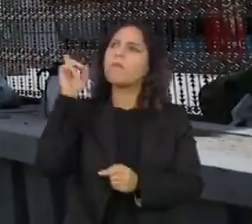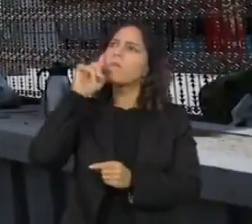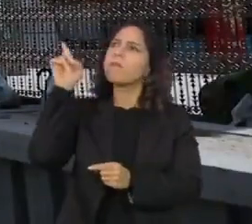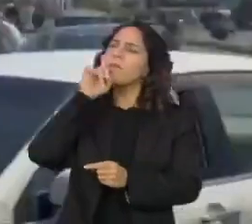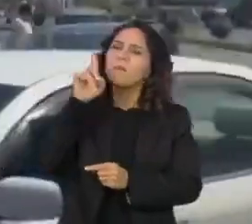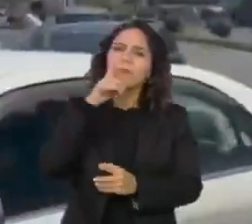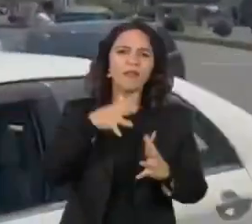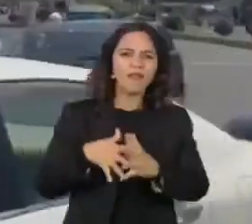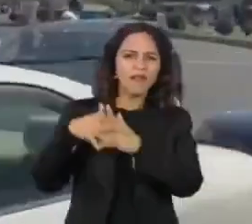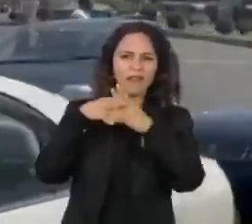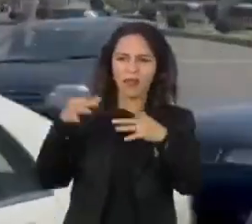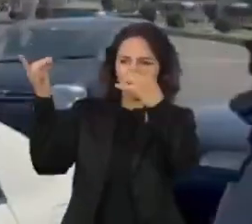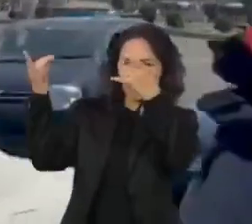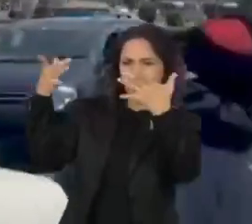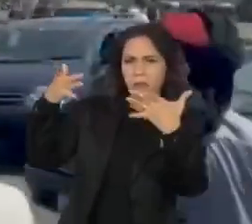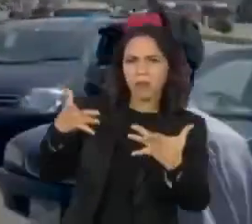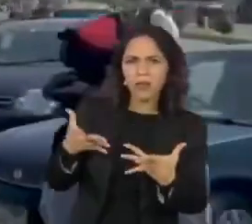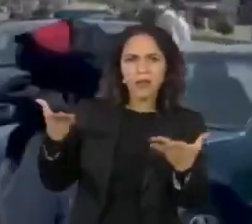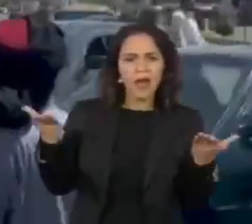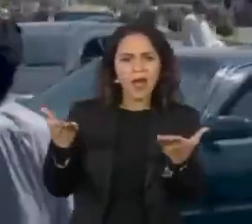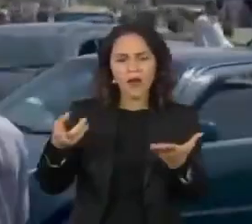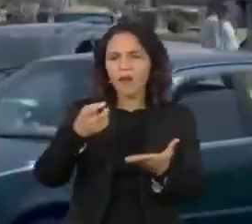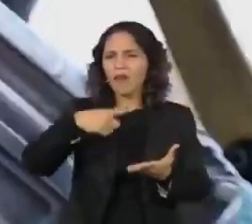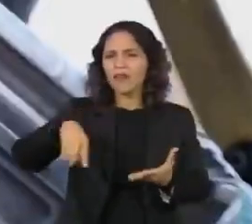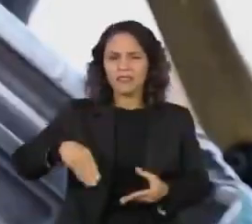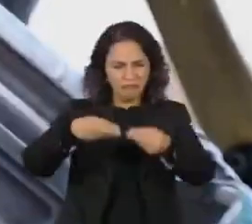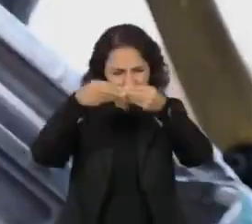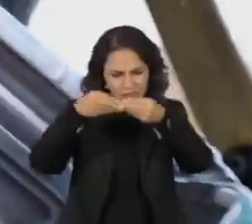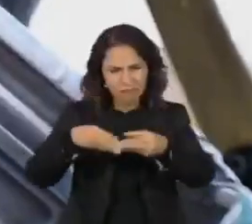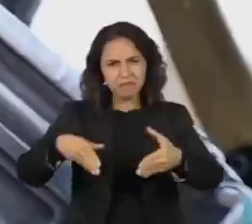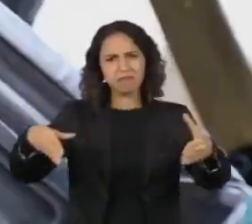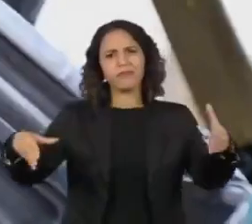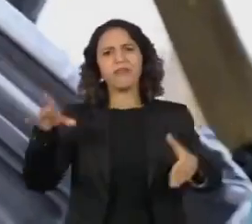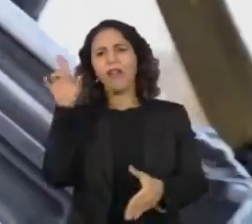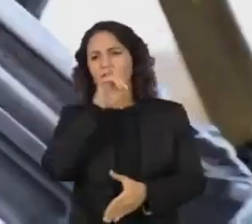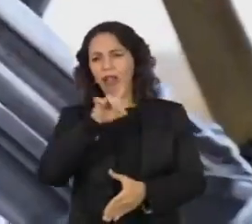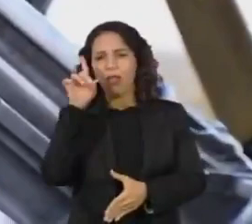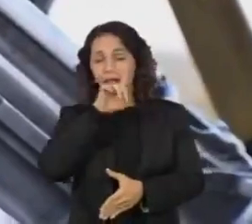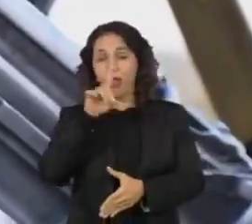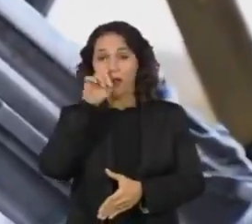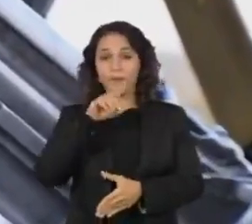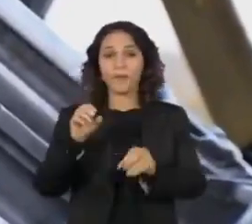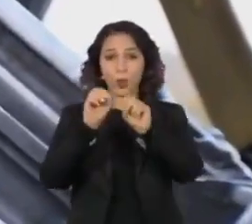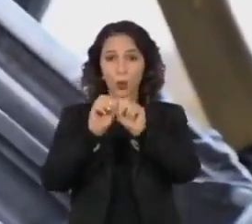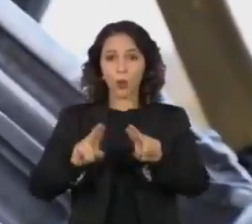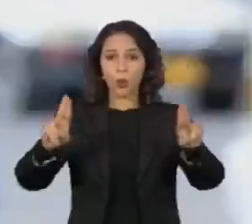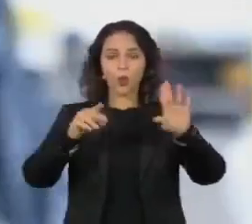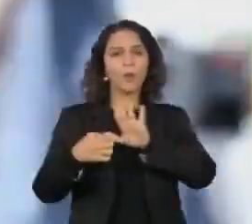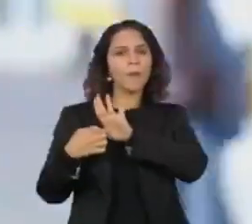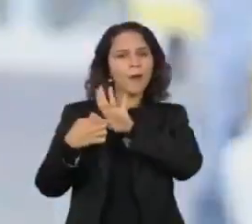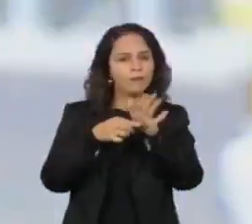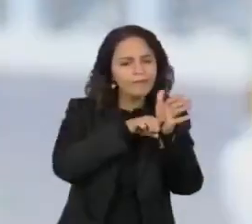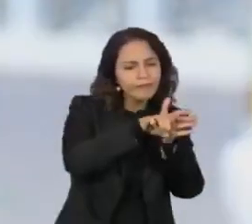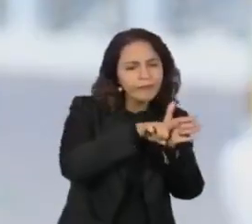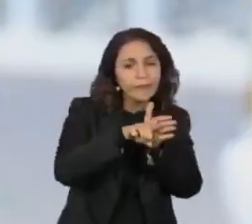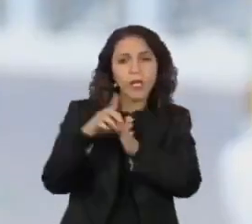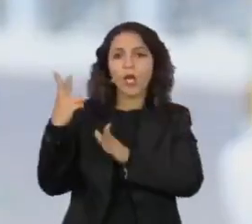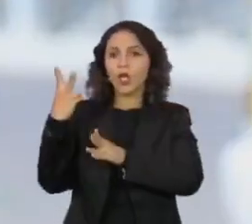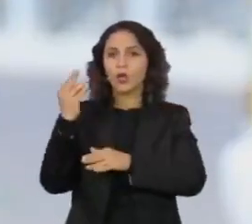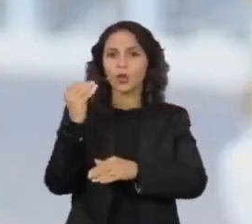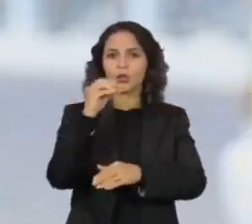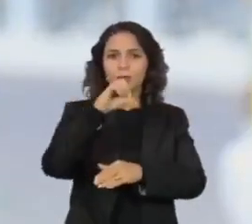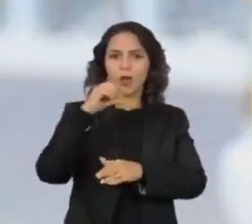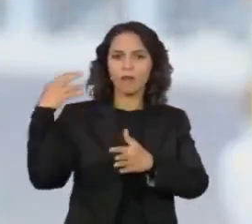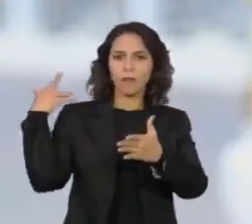Unidos abandonam o país numa situação de penúria dados da ONU revelam que de 2009 para cá